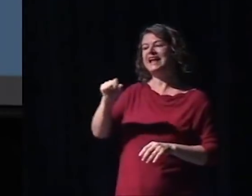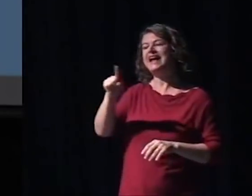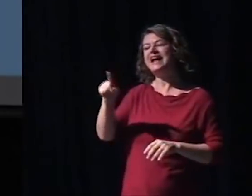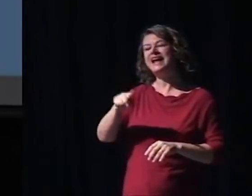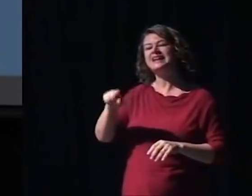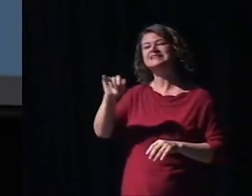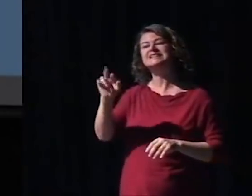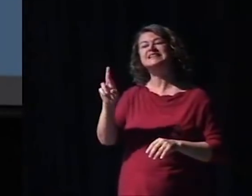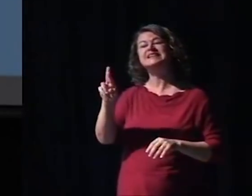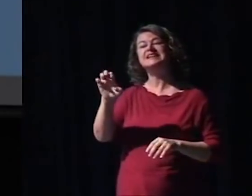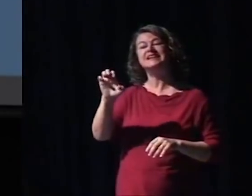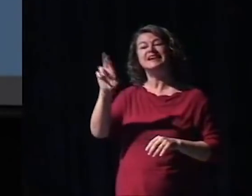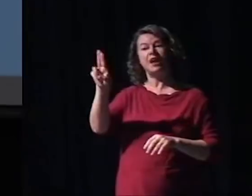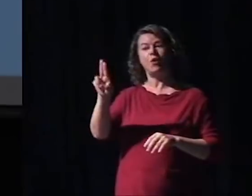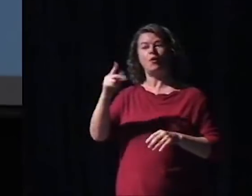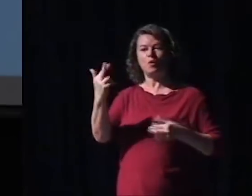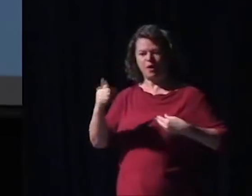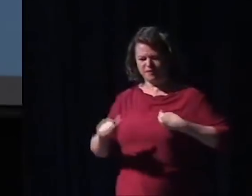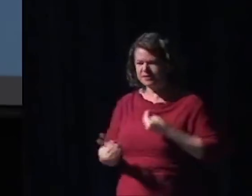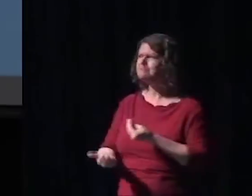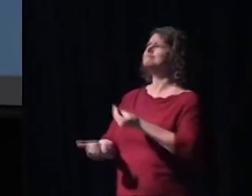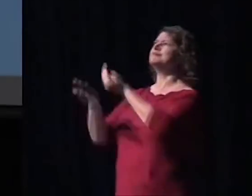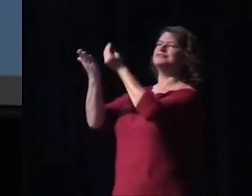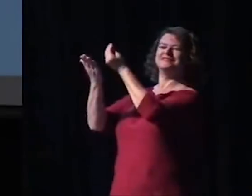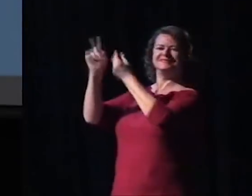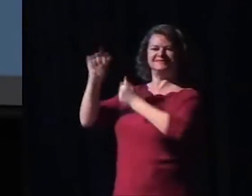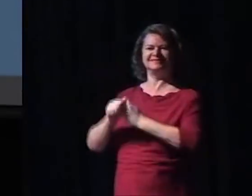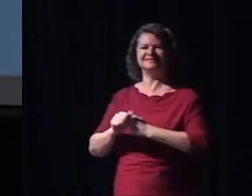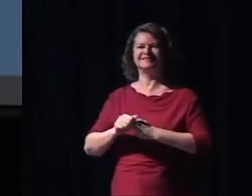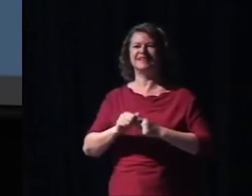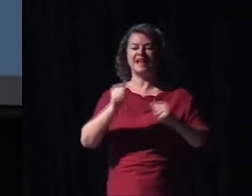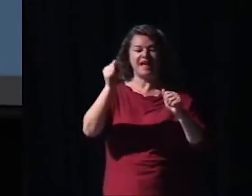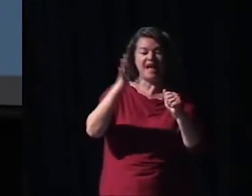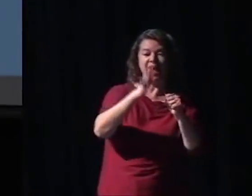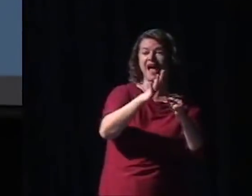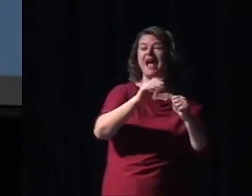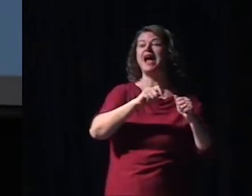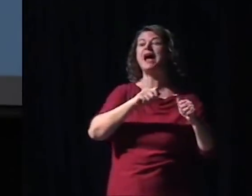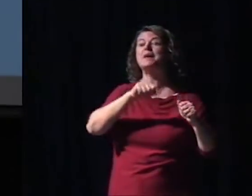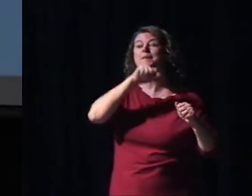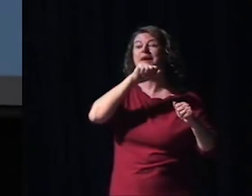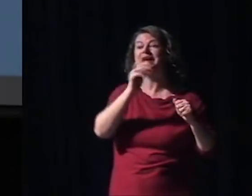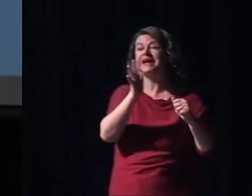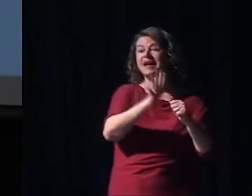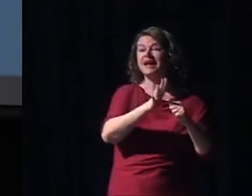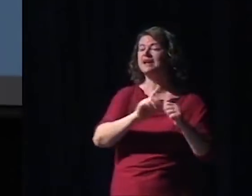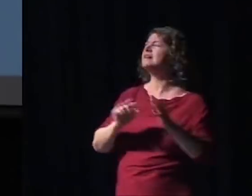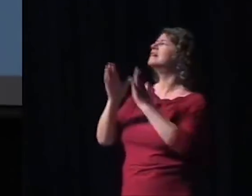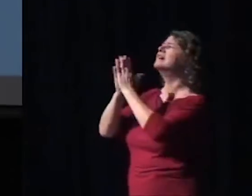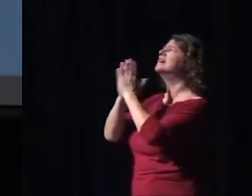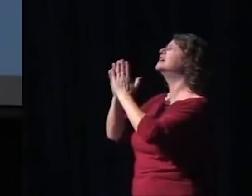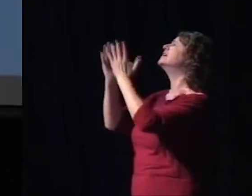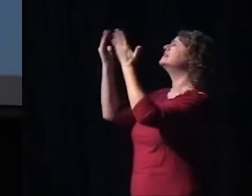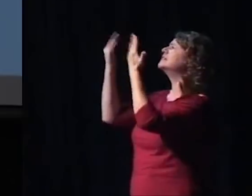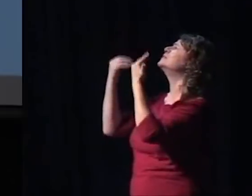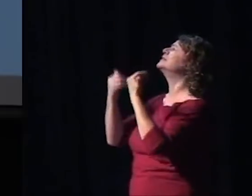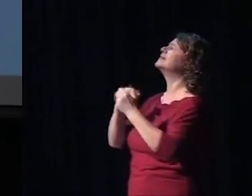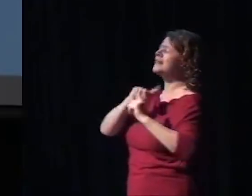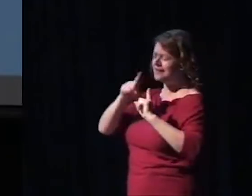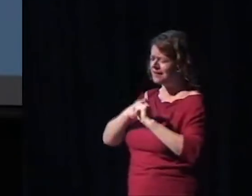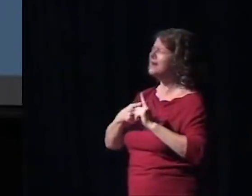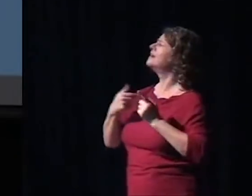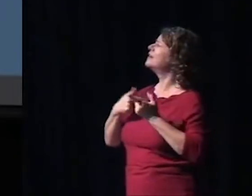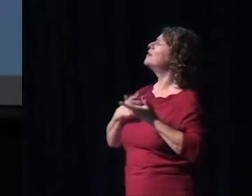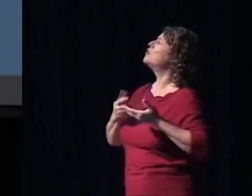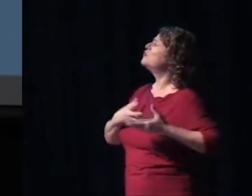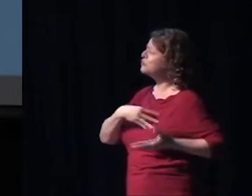a Deus, porque a mãe dele falou: se o Senhor me der, eu te dou. Se o Senhor me der um filho, eu consagro ele ao Senhor. E ele foi consagrado também dentro do